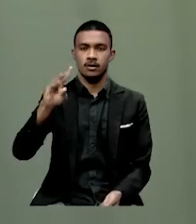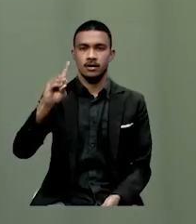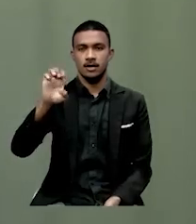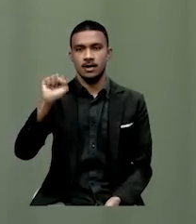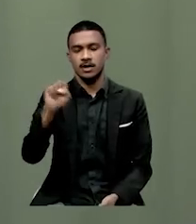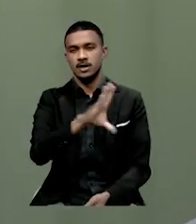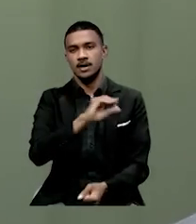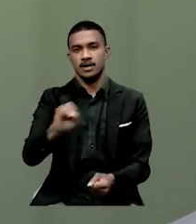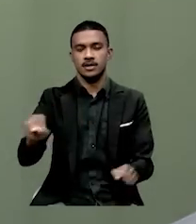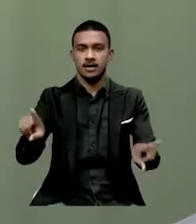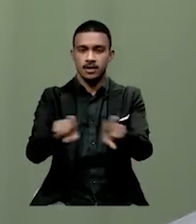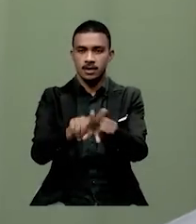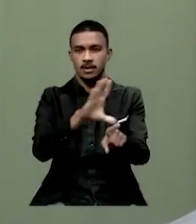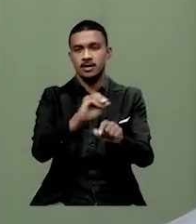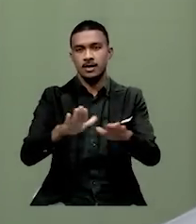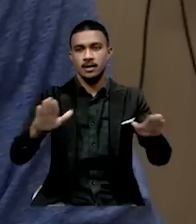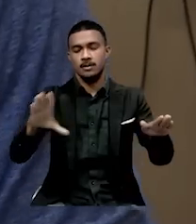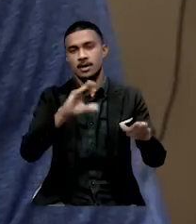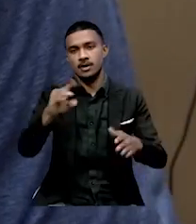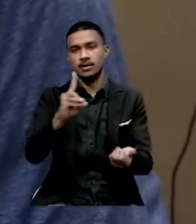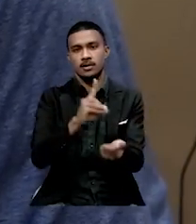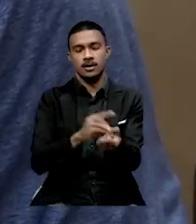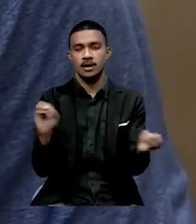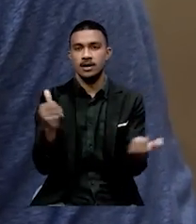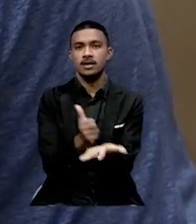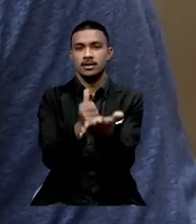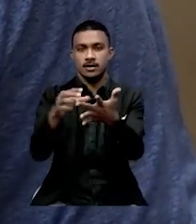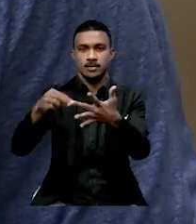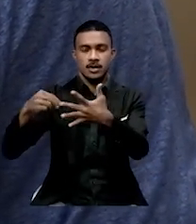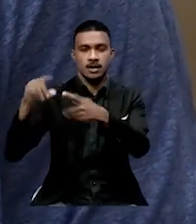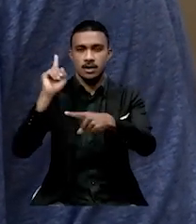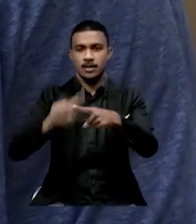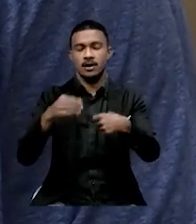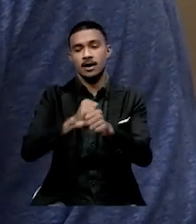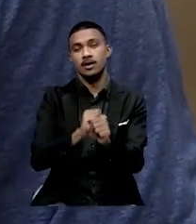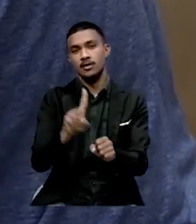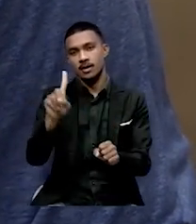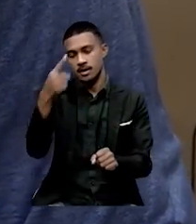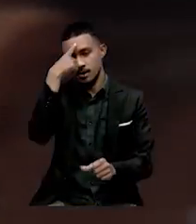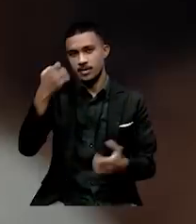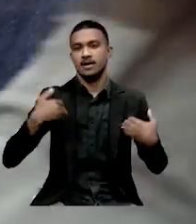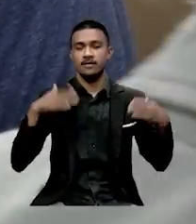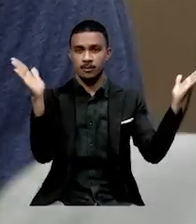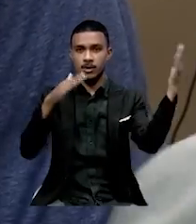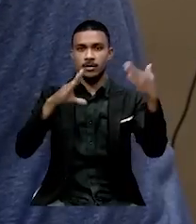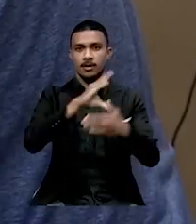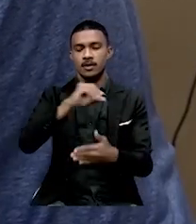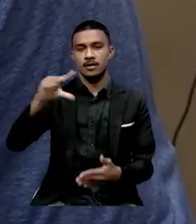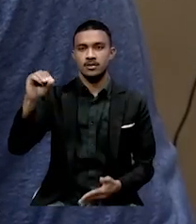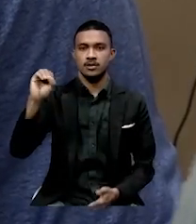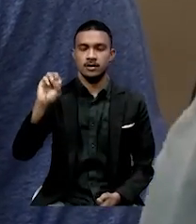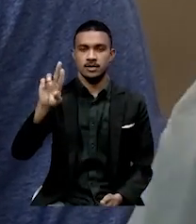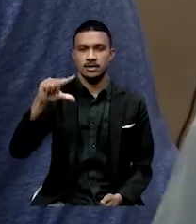doutora Balabari que reconhece la ia tratamento específico no labele halbot ida tamba ia problema ho Jorginho nia